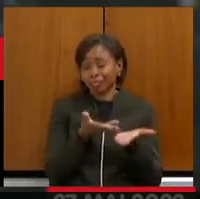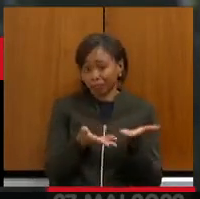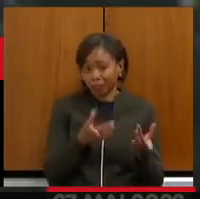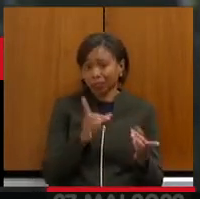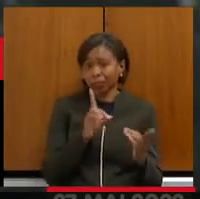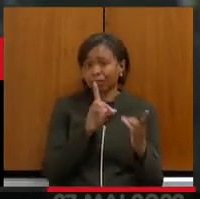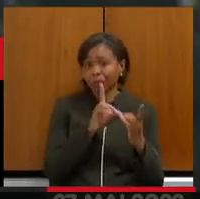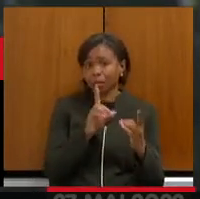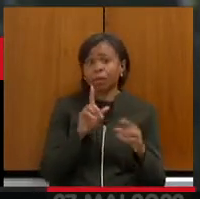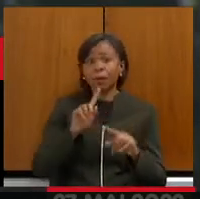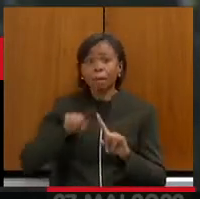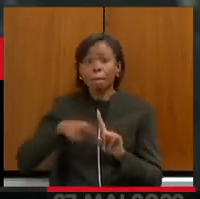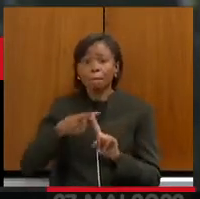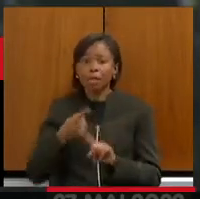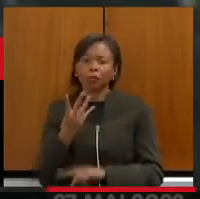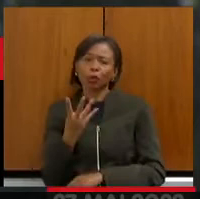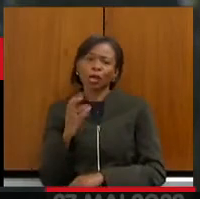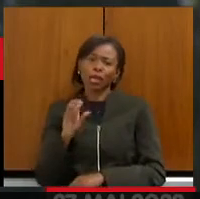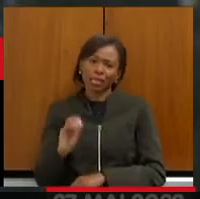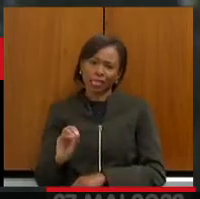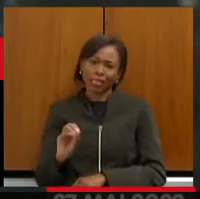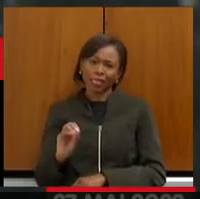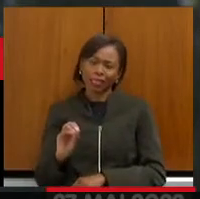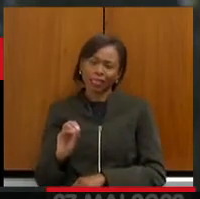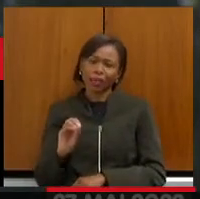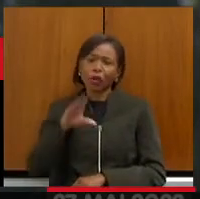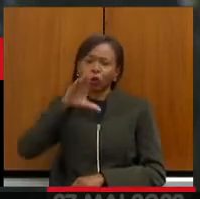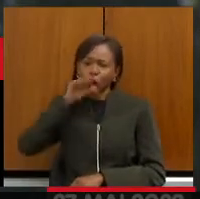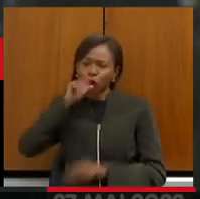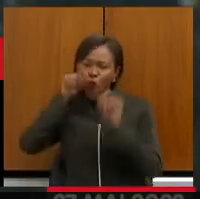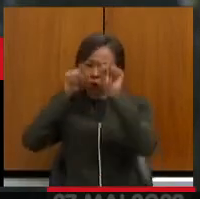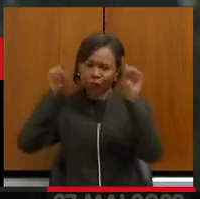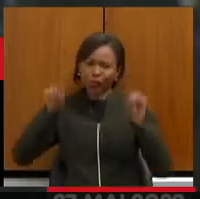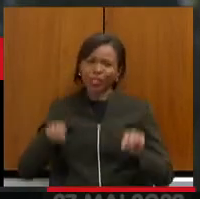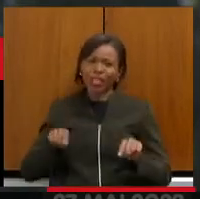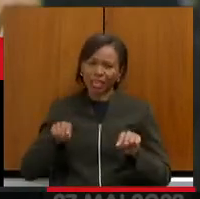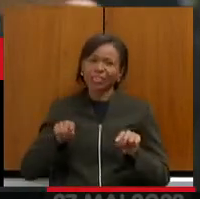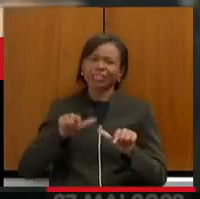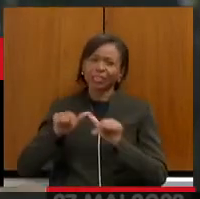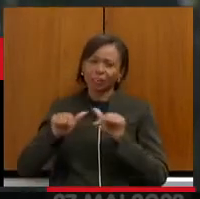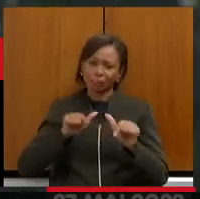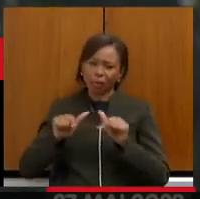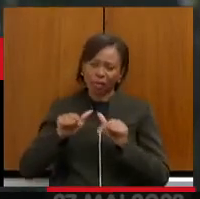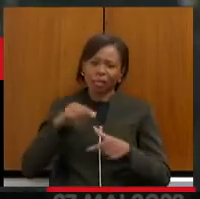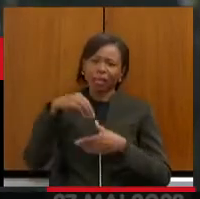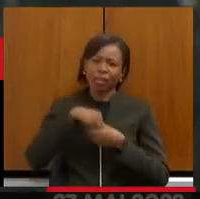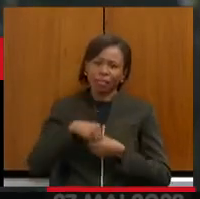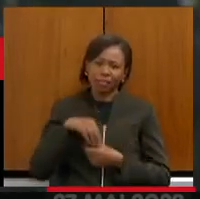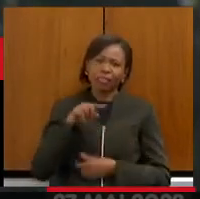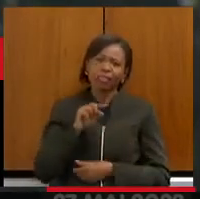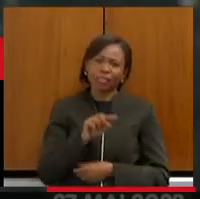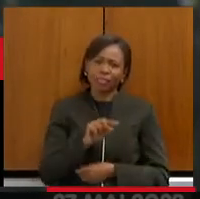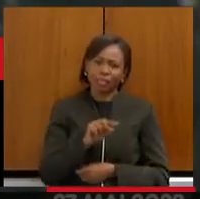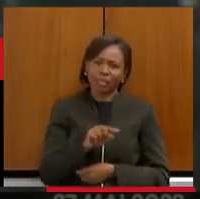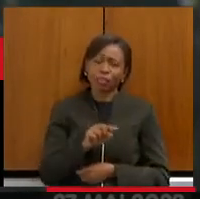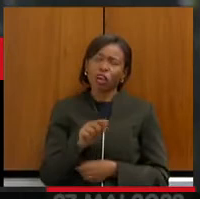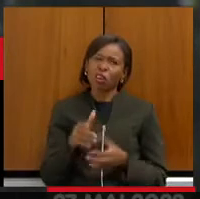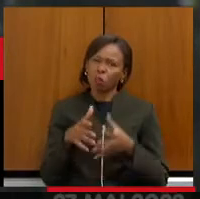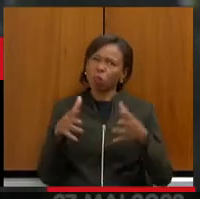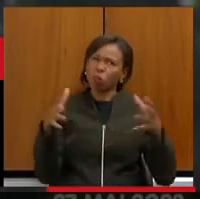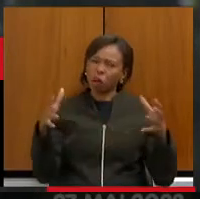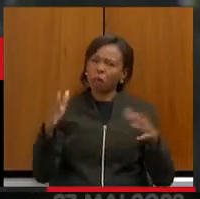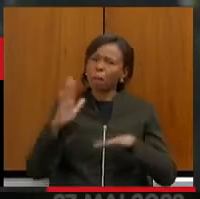funcionárias 40 famílias empregada dentro da comunidade e que nessa ampliação a gente deve chegar aí